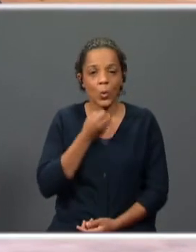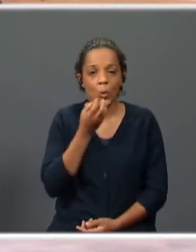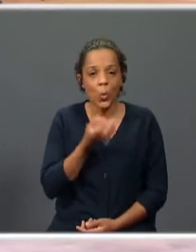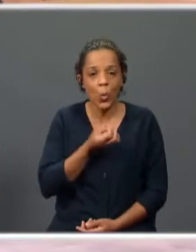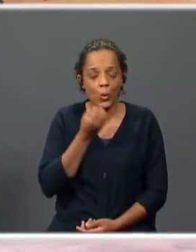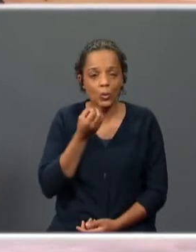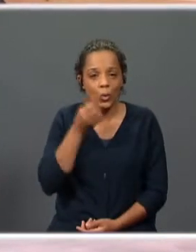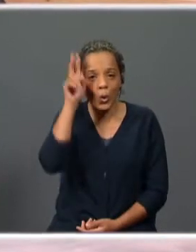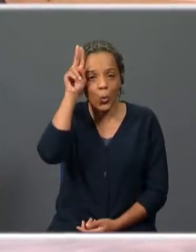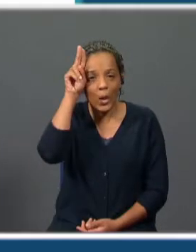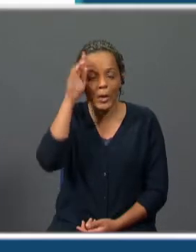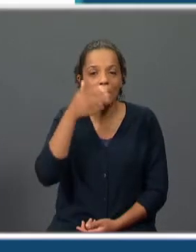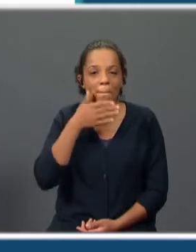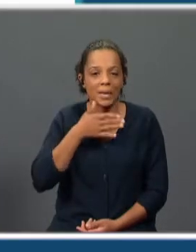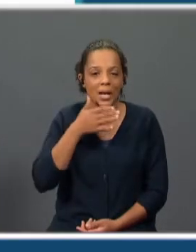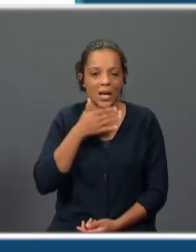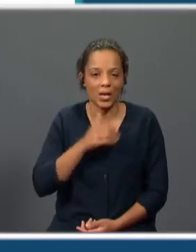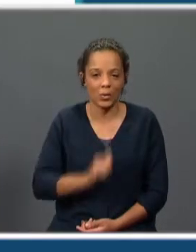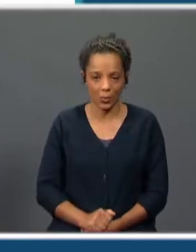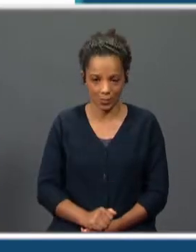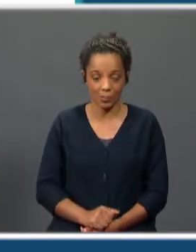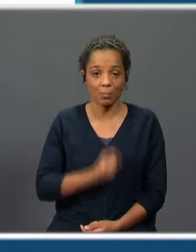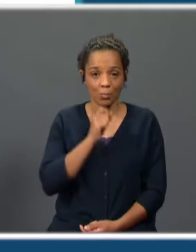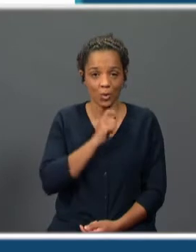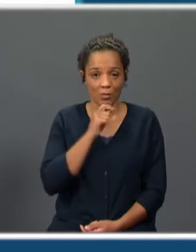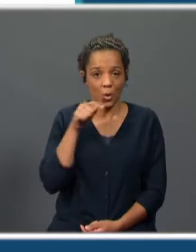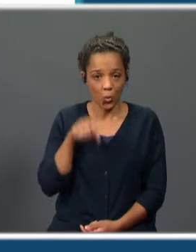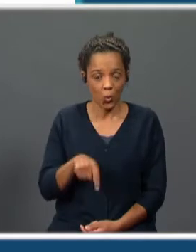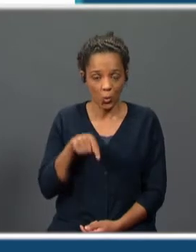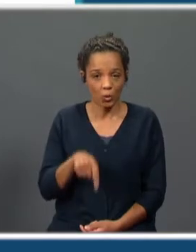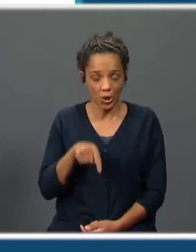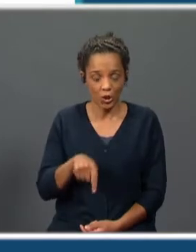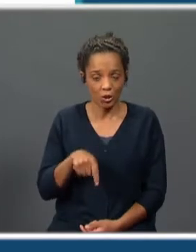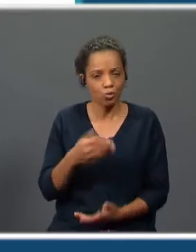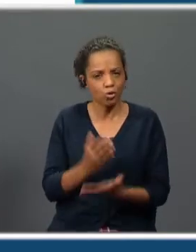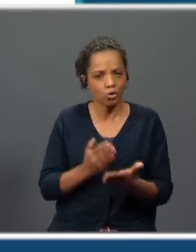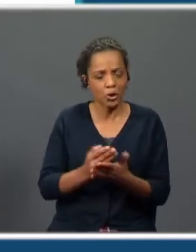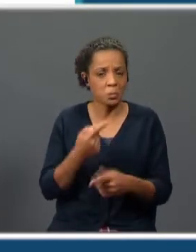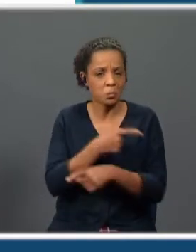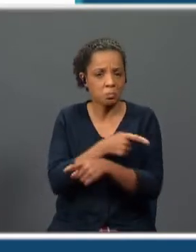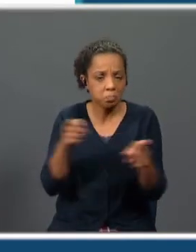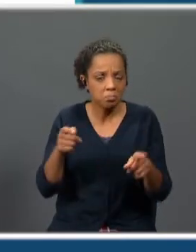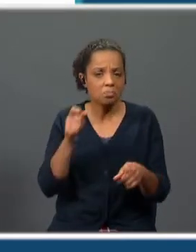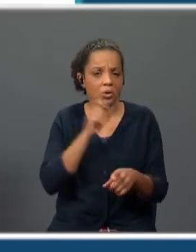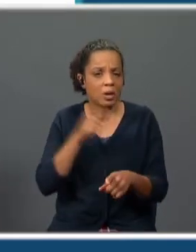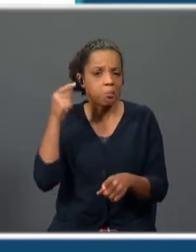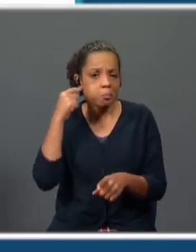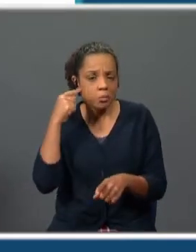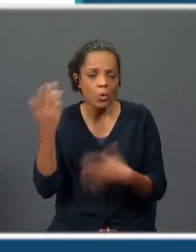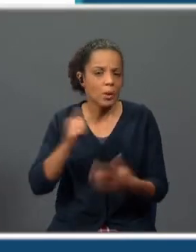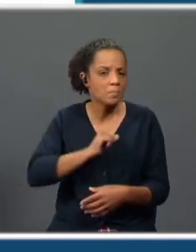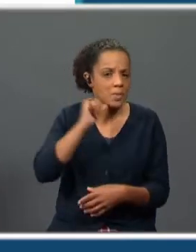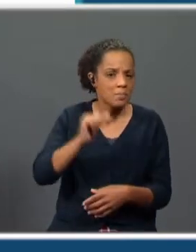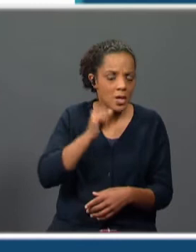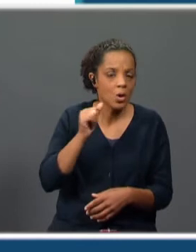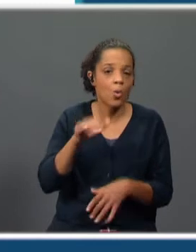Coelhinho Branco. É provável que a versão que vamos trabalhar hoje, vocês ainda não a tenham ouvido ou já tenham ouvido esta história de